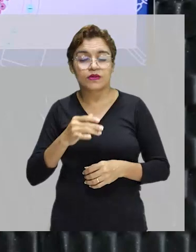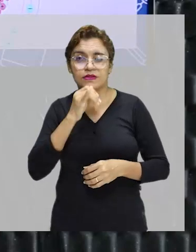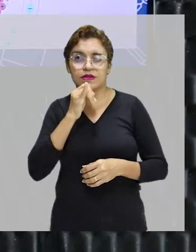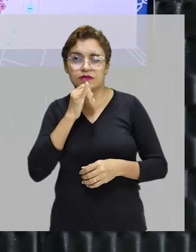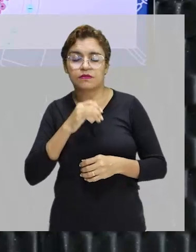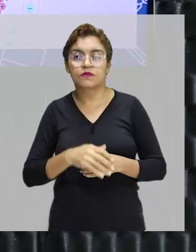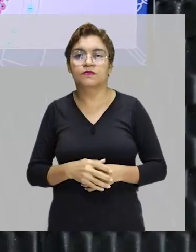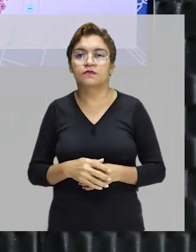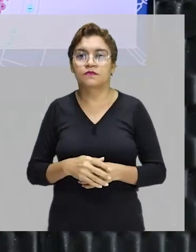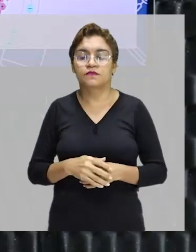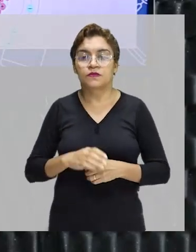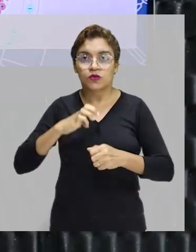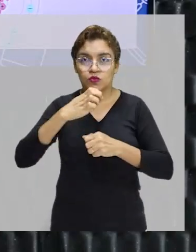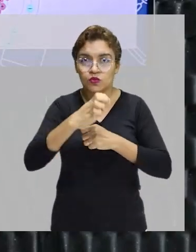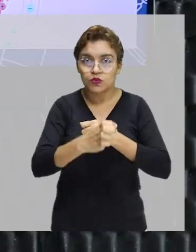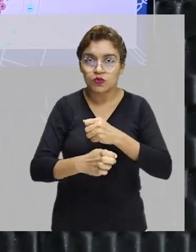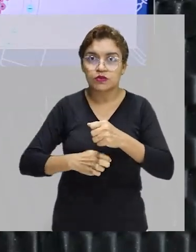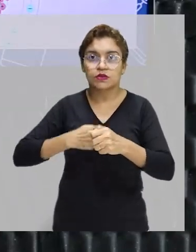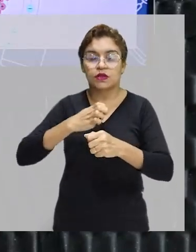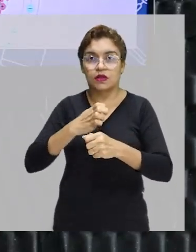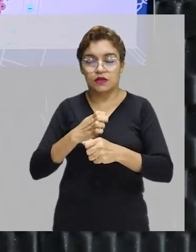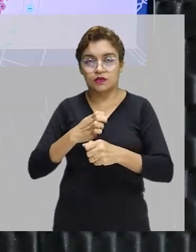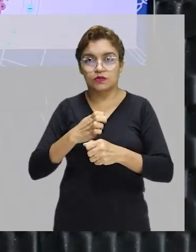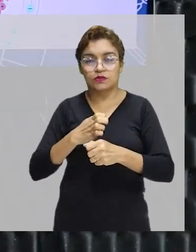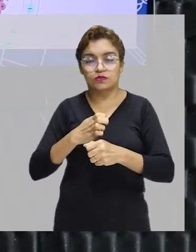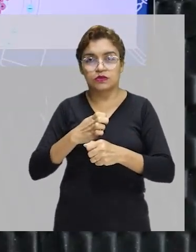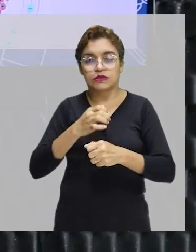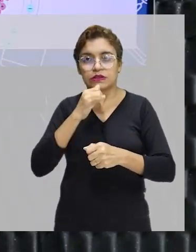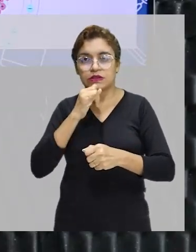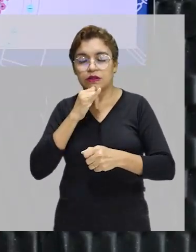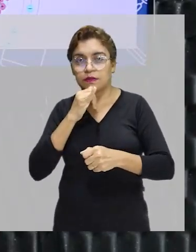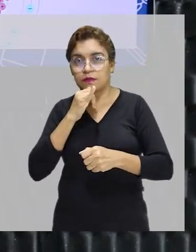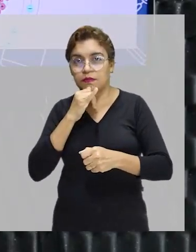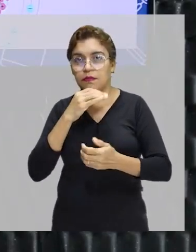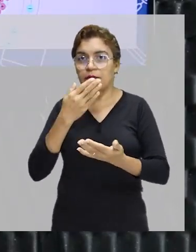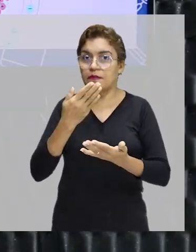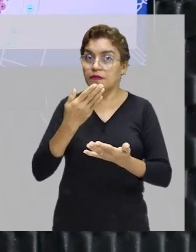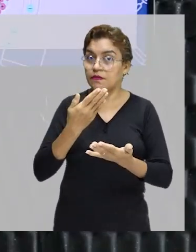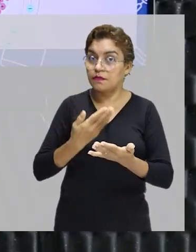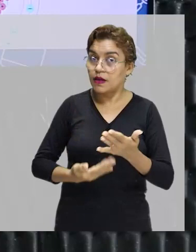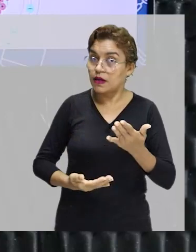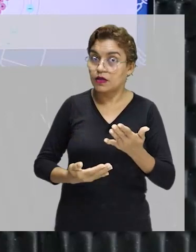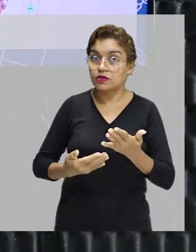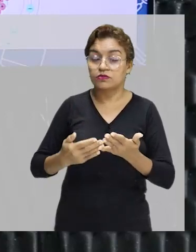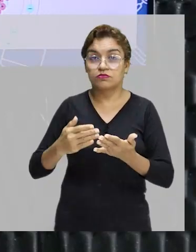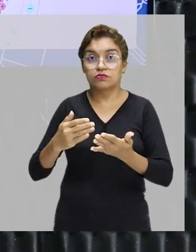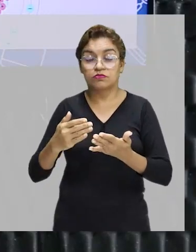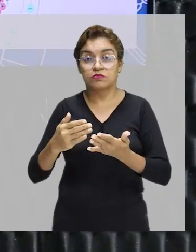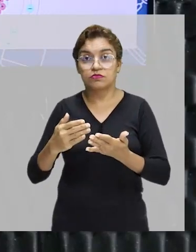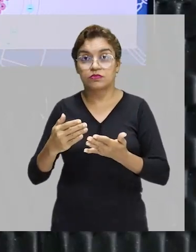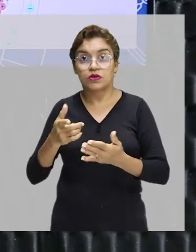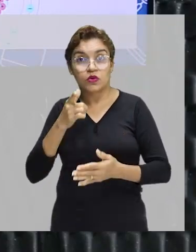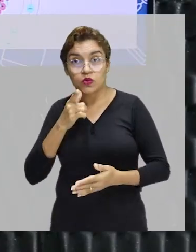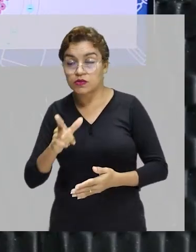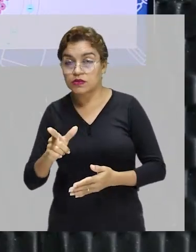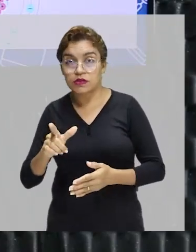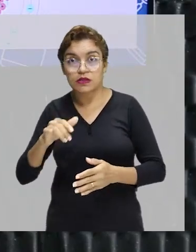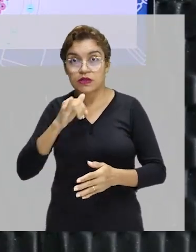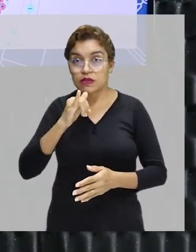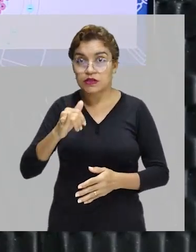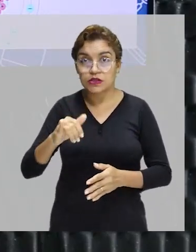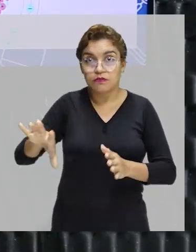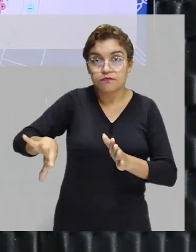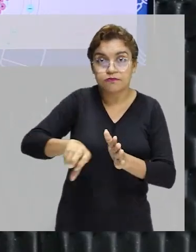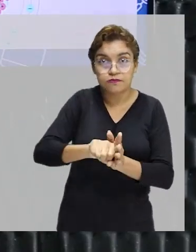os elétrons giram sem ganhar ou perder energia. Se os elétrons receberem energia, né, uma energia